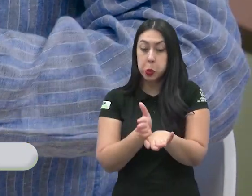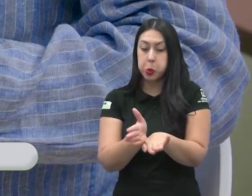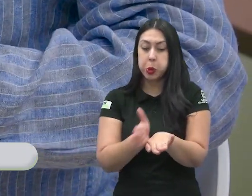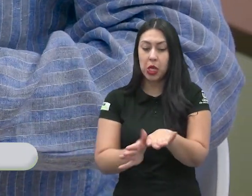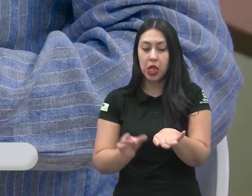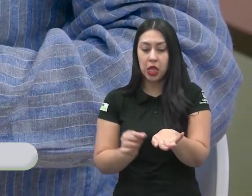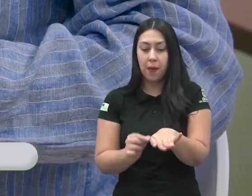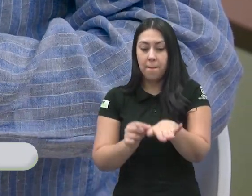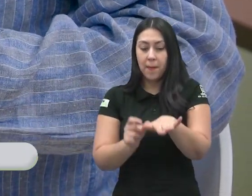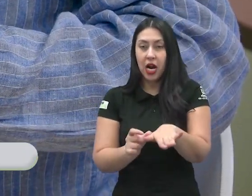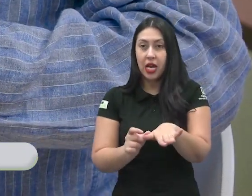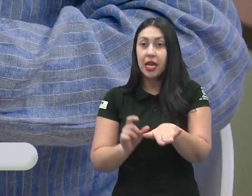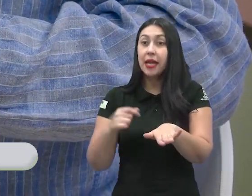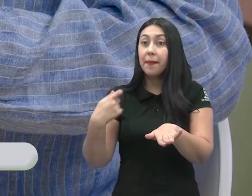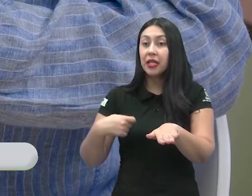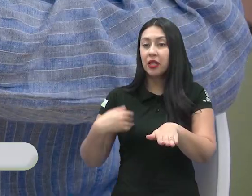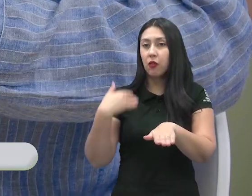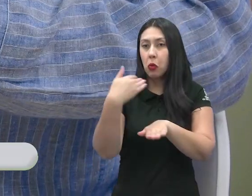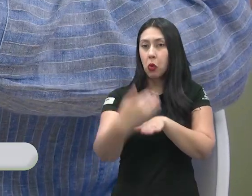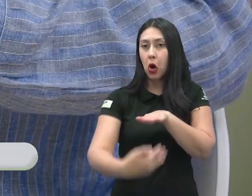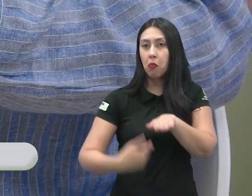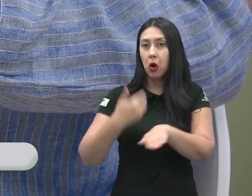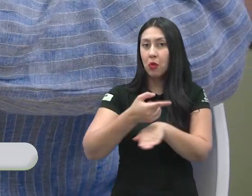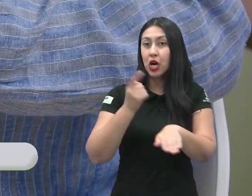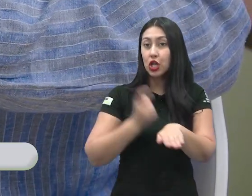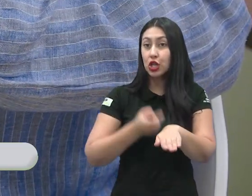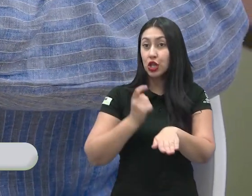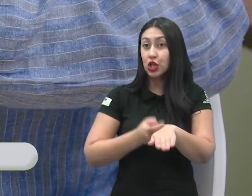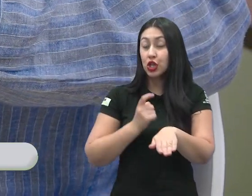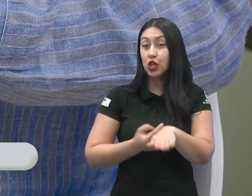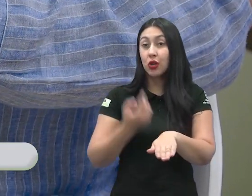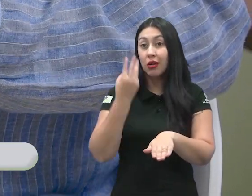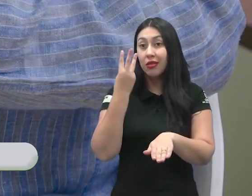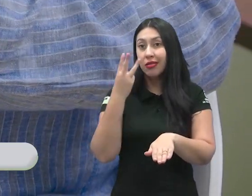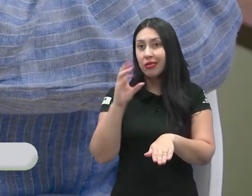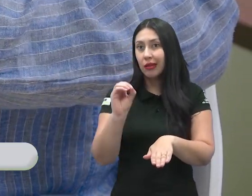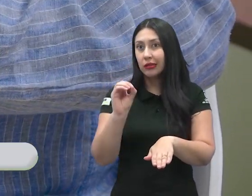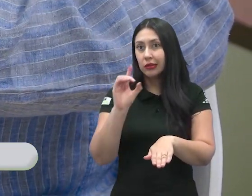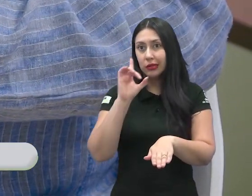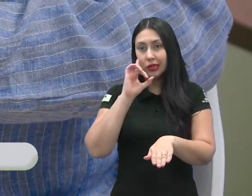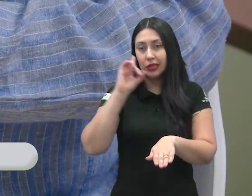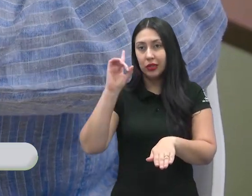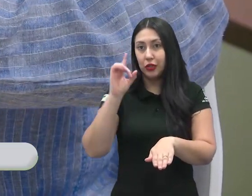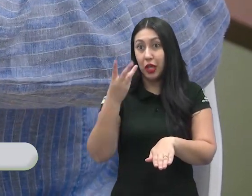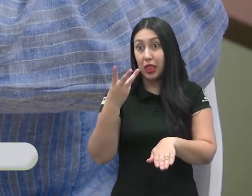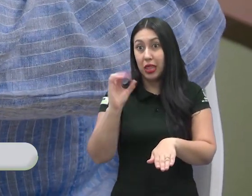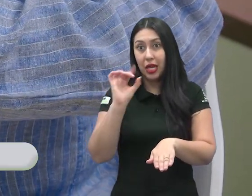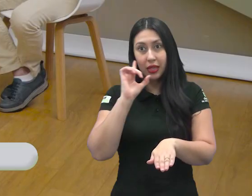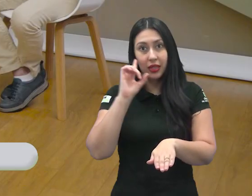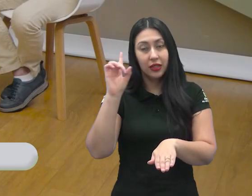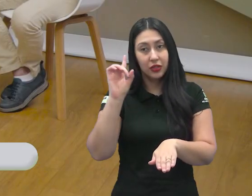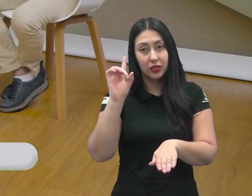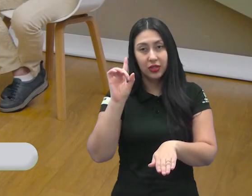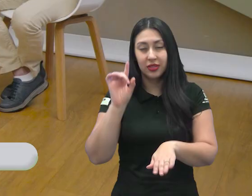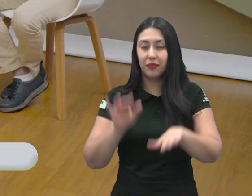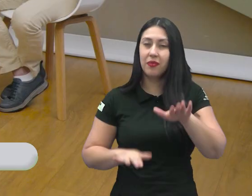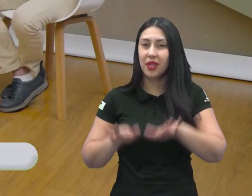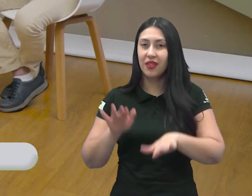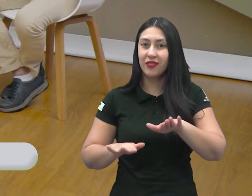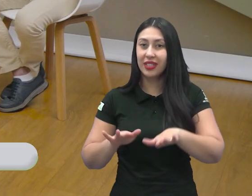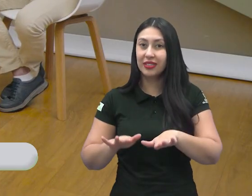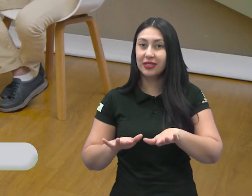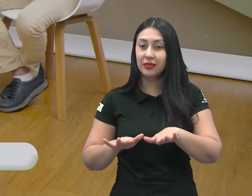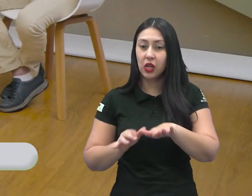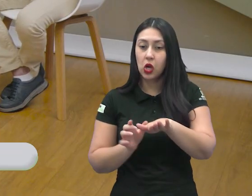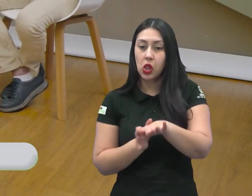botava gesso. O paciente ficava com gesso 30 dias sem poder botar o pé no chão. E às vezes desviava de novo.